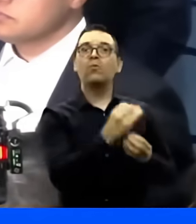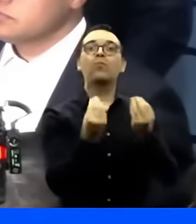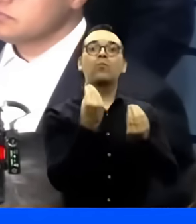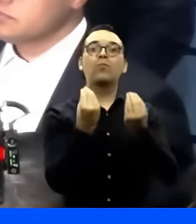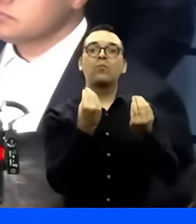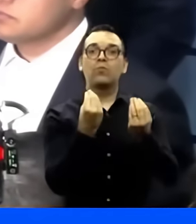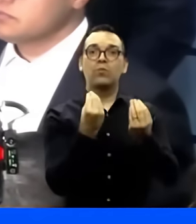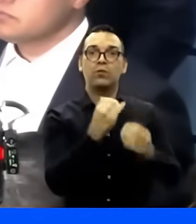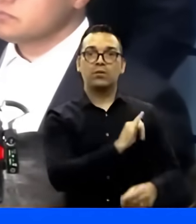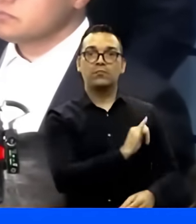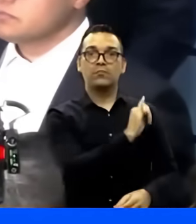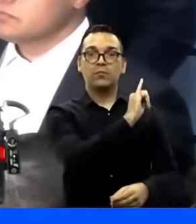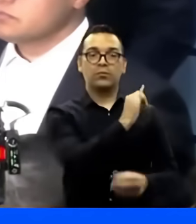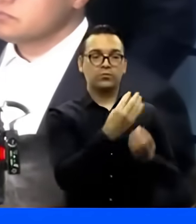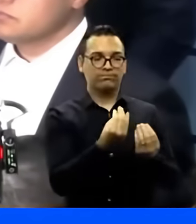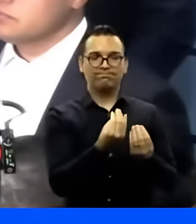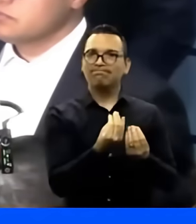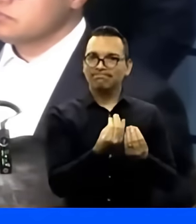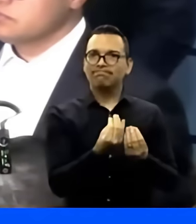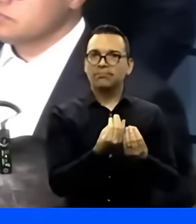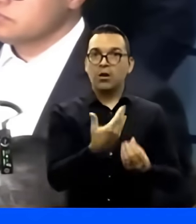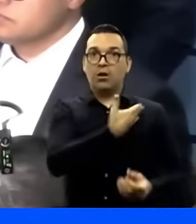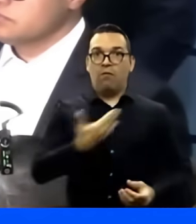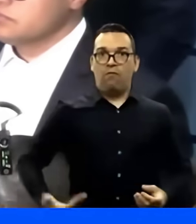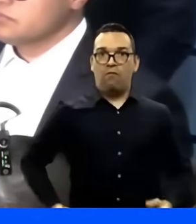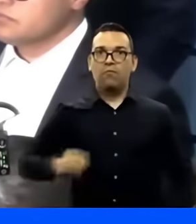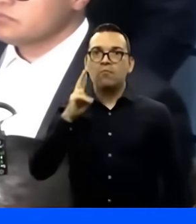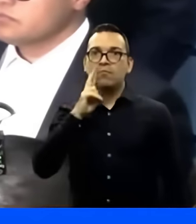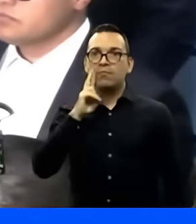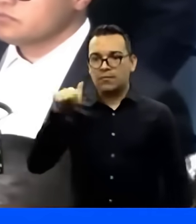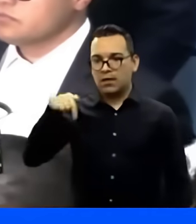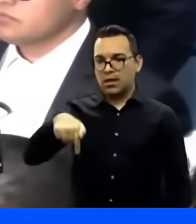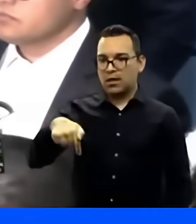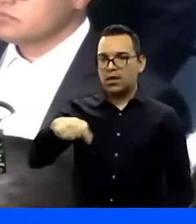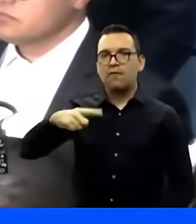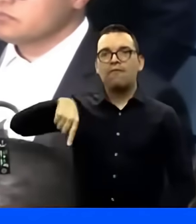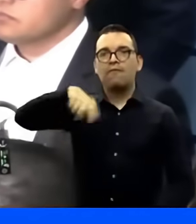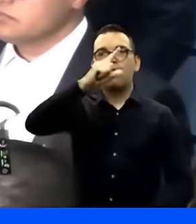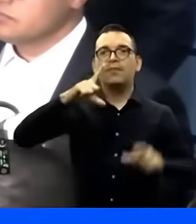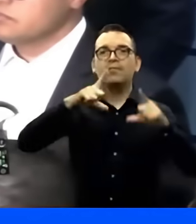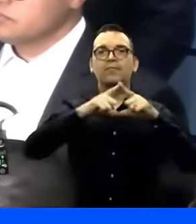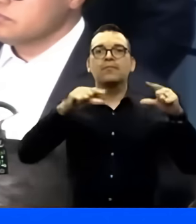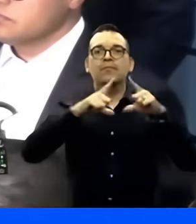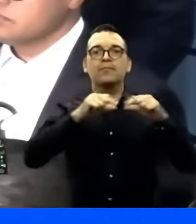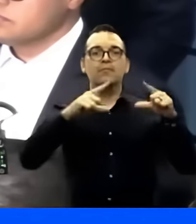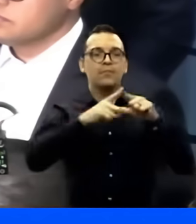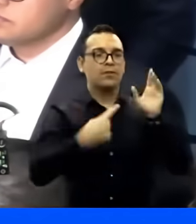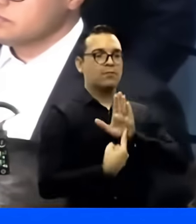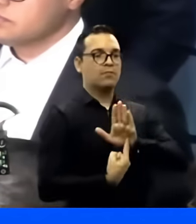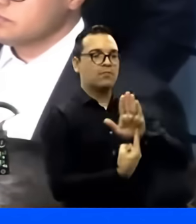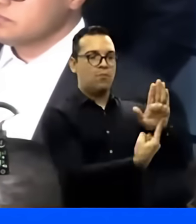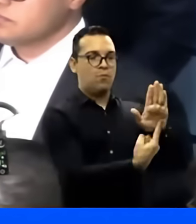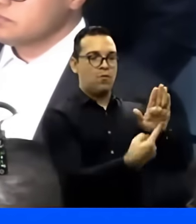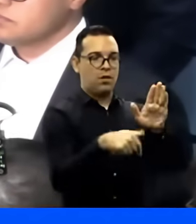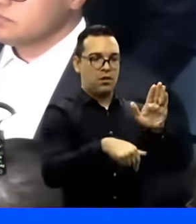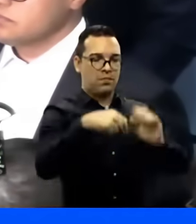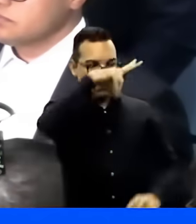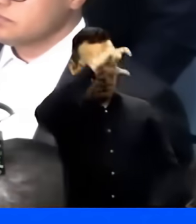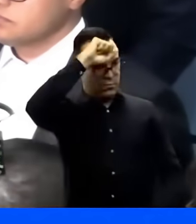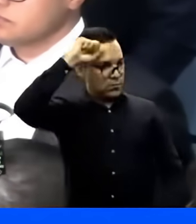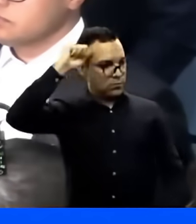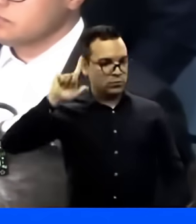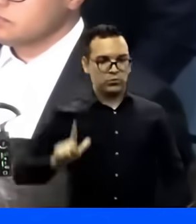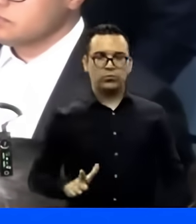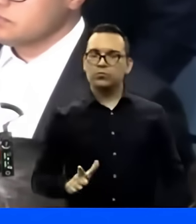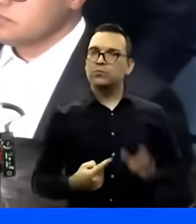atender a demanda que o governador de Mato Grosso do Sul tem quando vai a Brasília levar as demandas do nosso Estado, não tem razão de